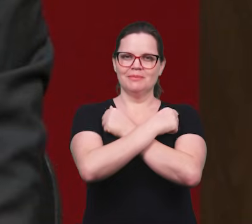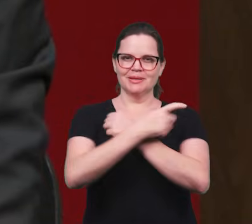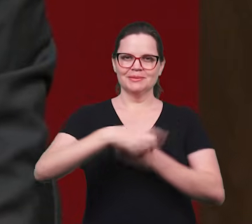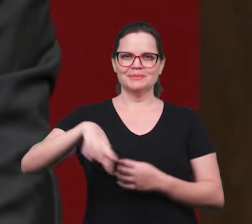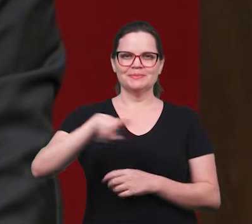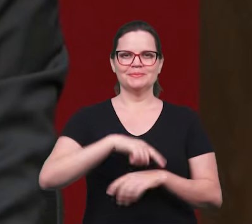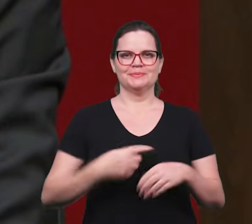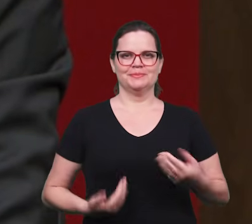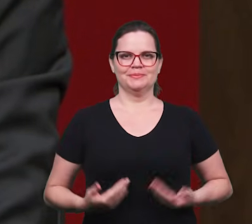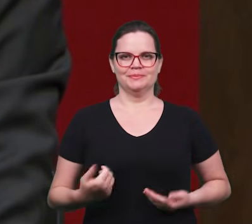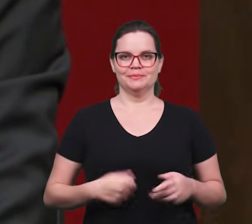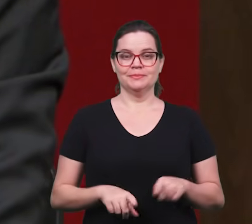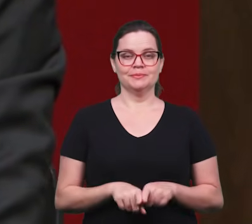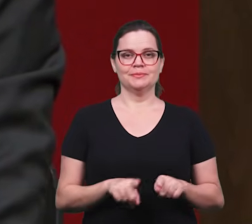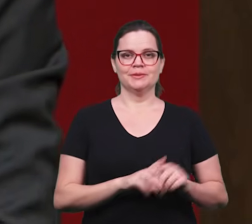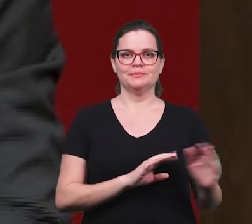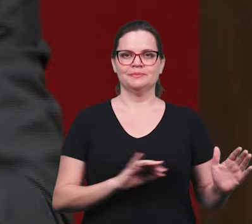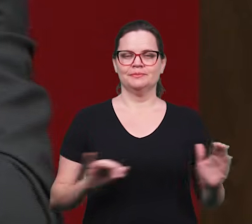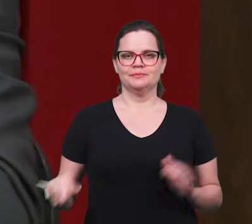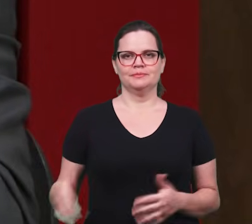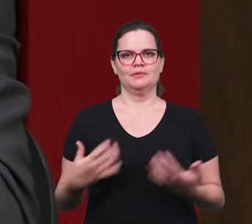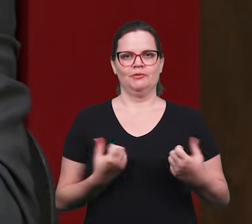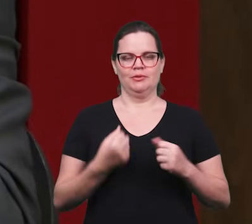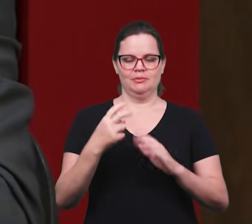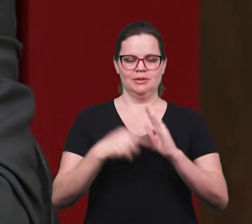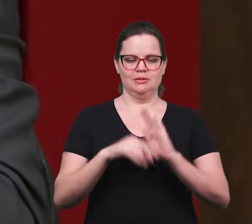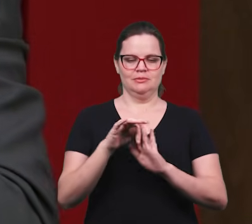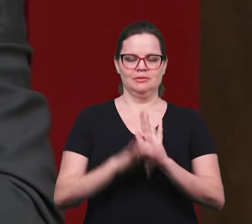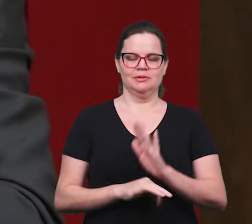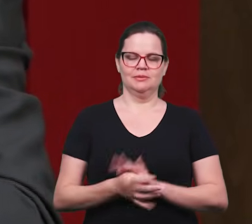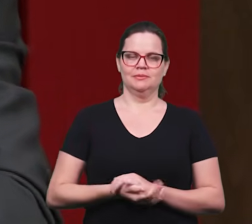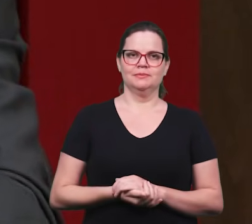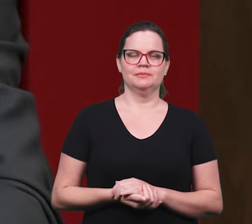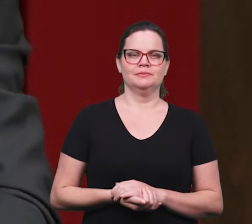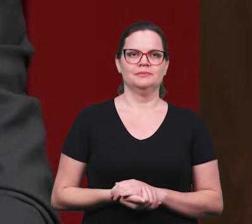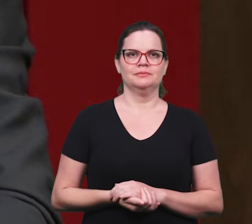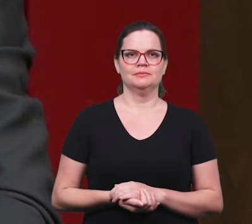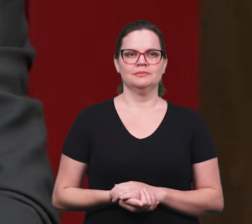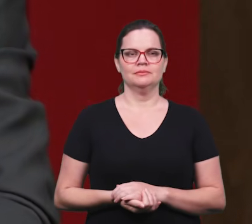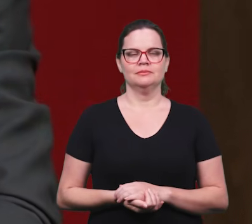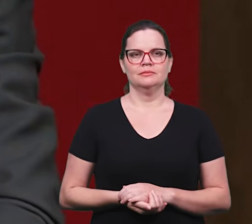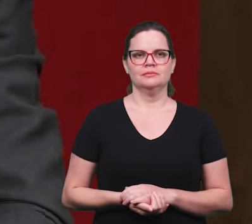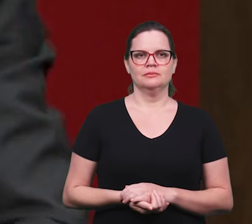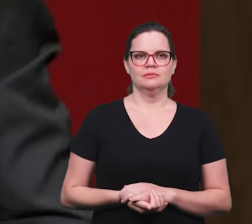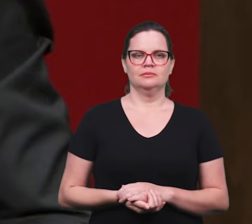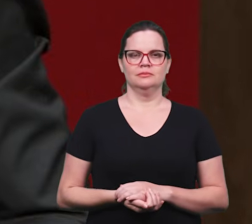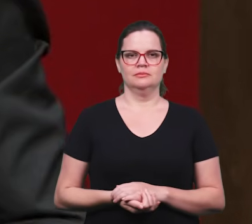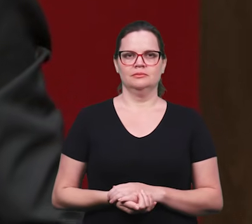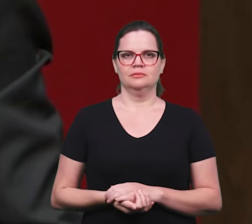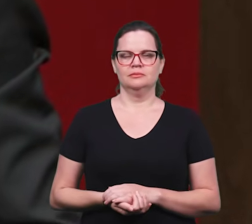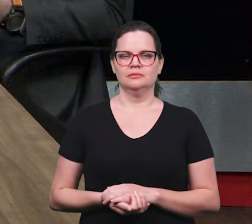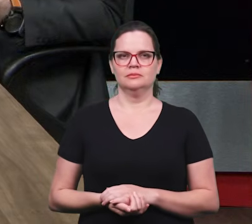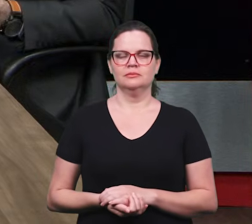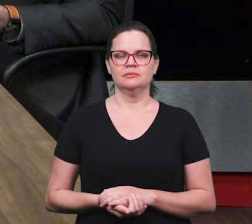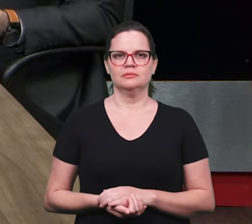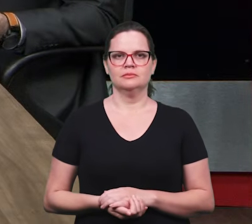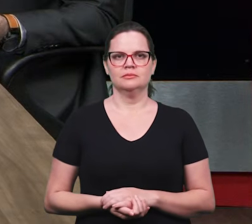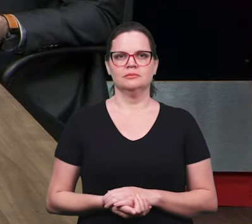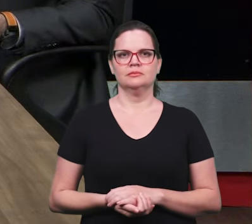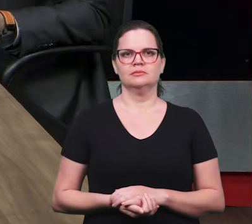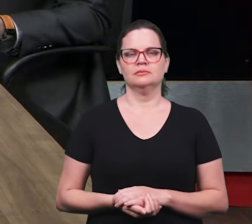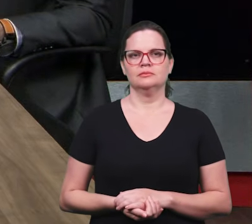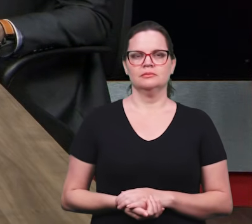às irmãs. Bom, nós vamos ler aqui um texto, né, que vai servir como base Amém. a palavra do